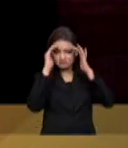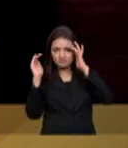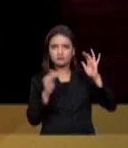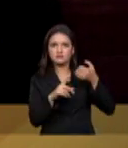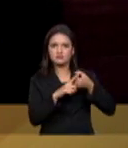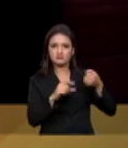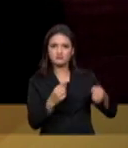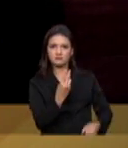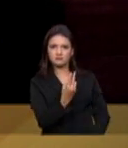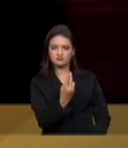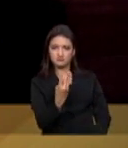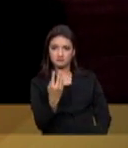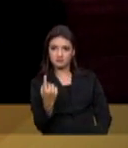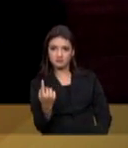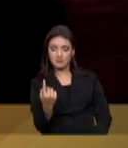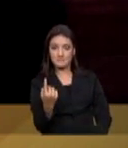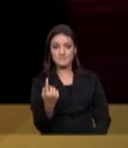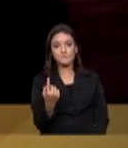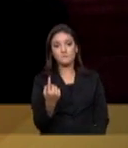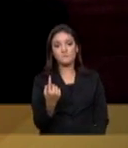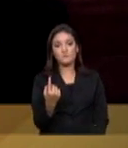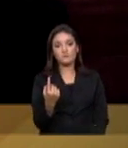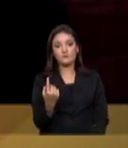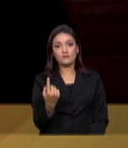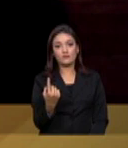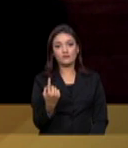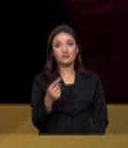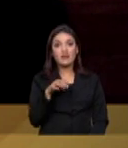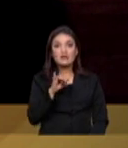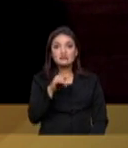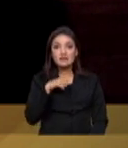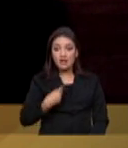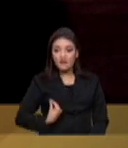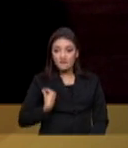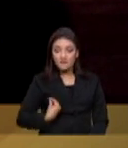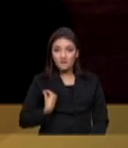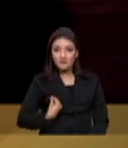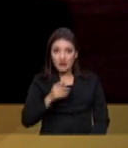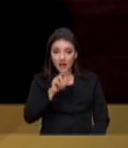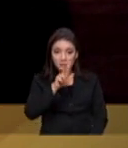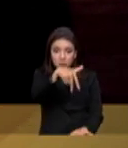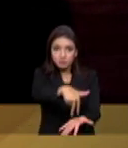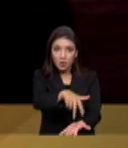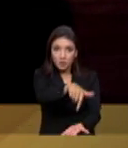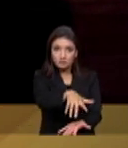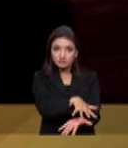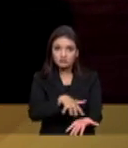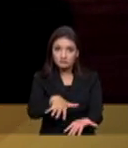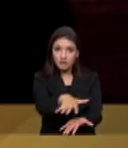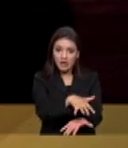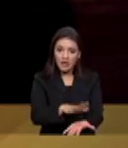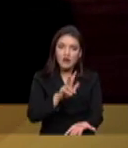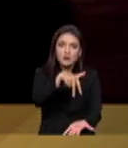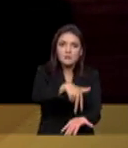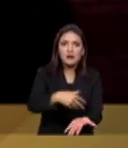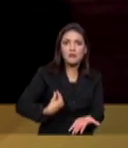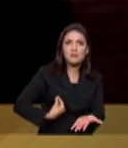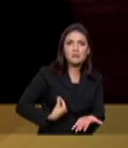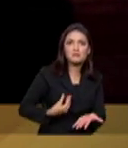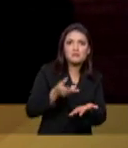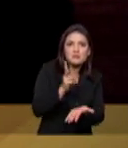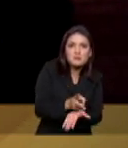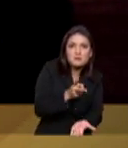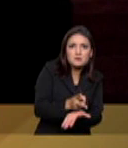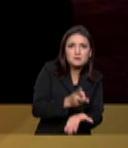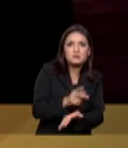231 da Constituição seguir a presença física da comunidade indígena na área objeto da